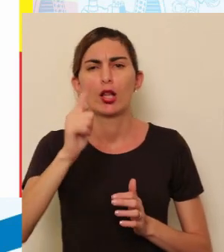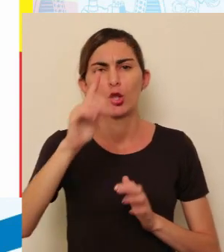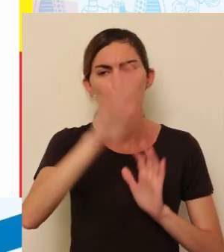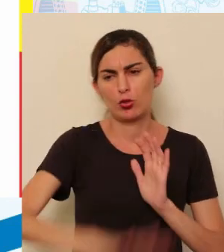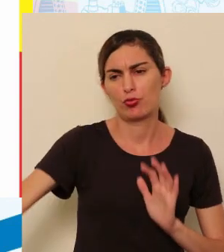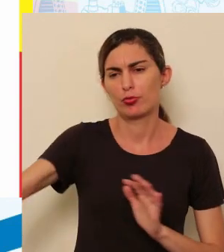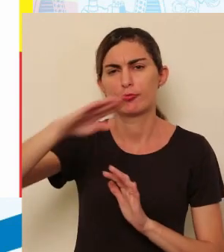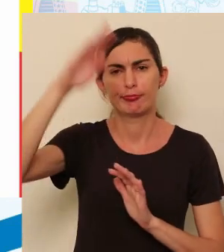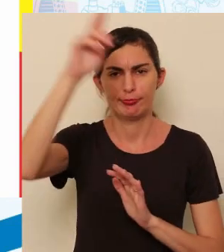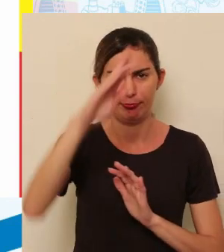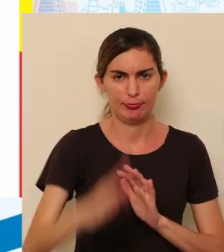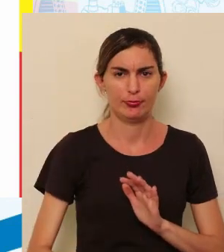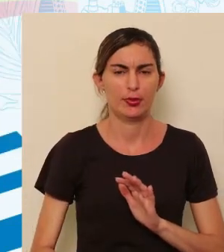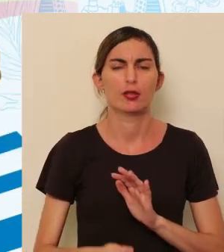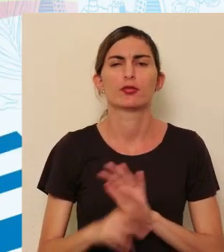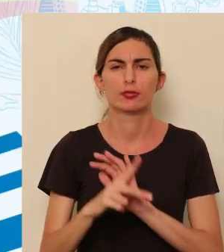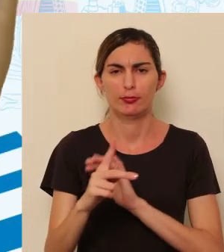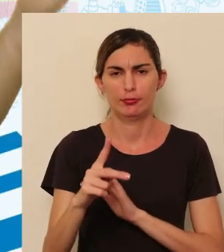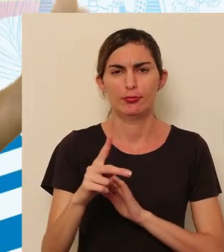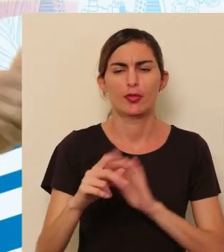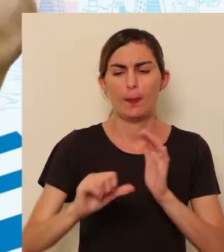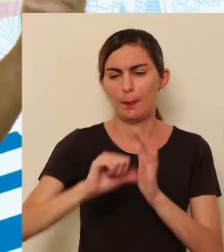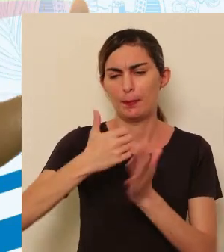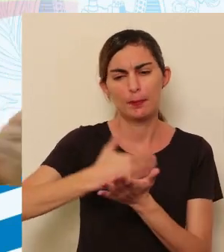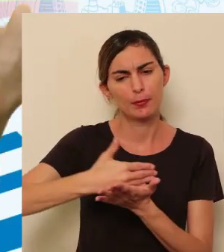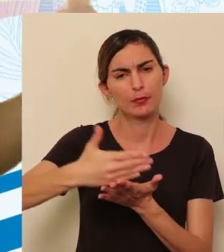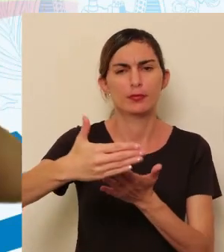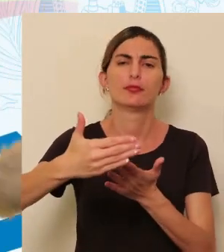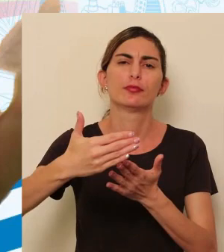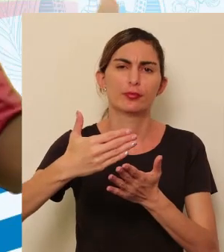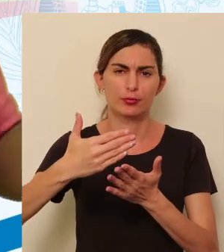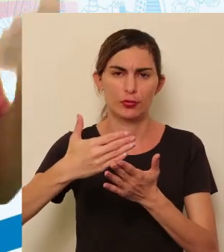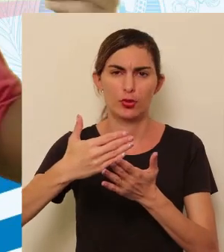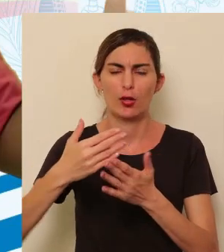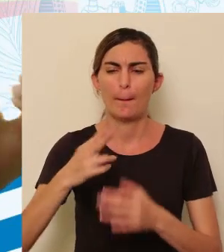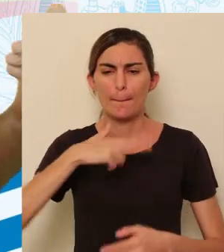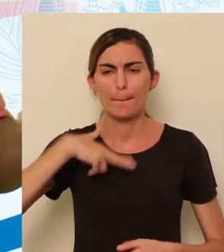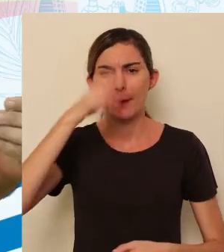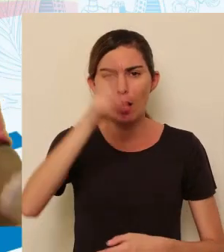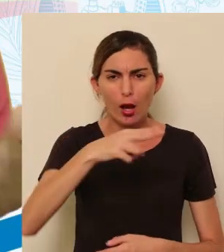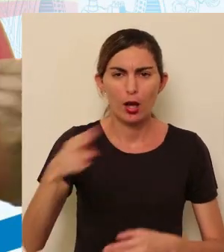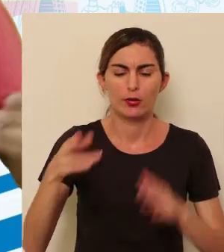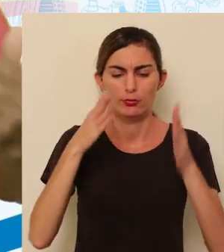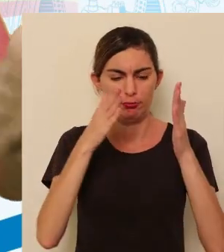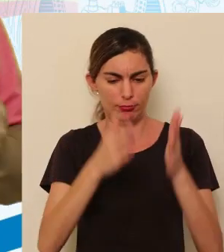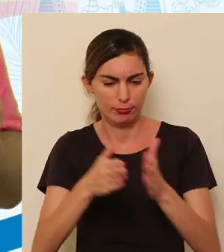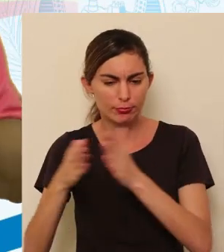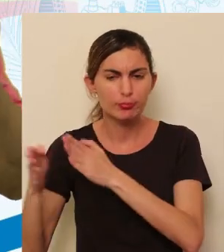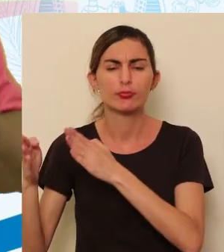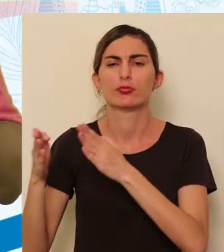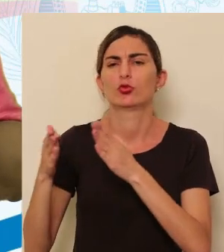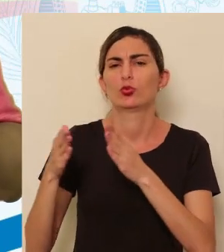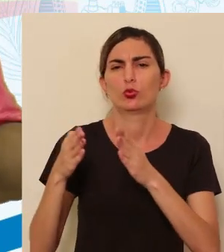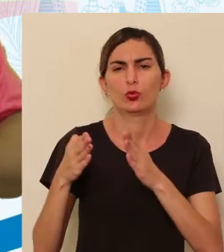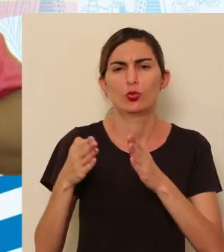como língua geral do Brasil. Então, os primeiros colonizadores, através dos padres, ali